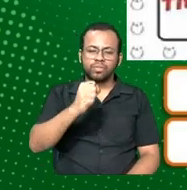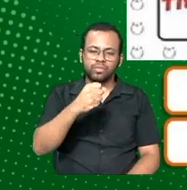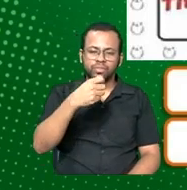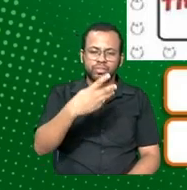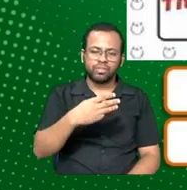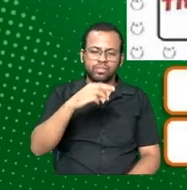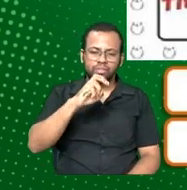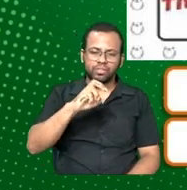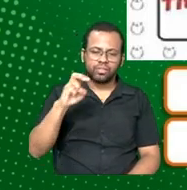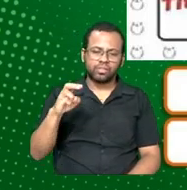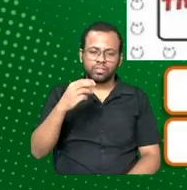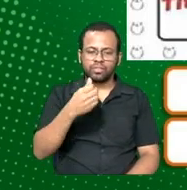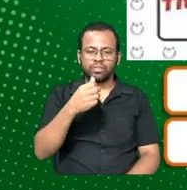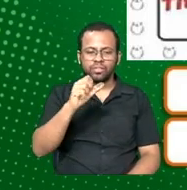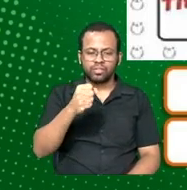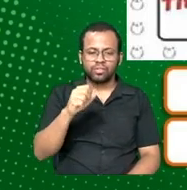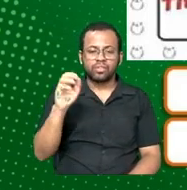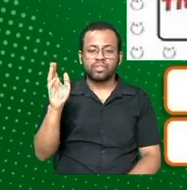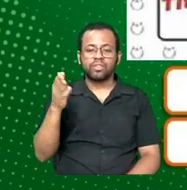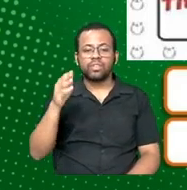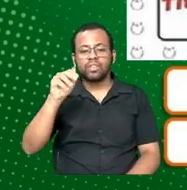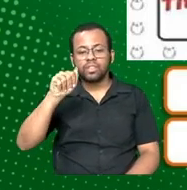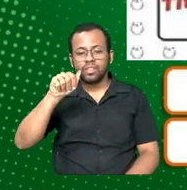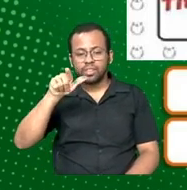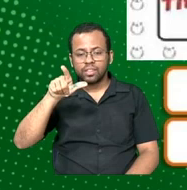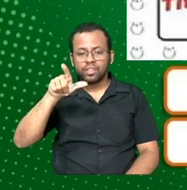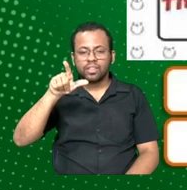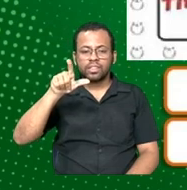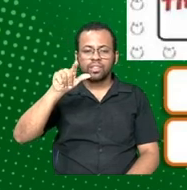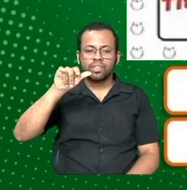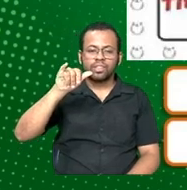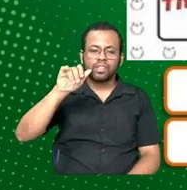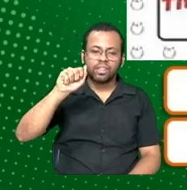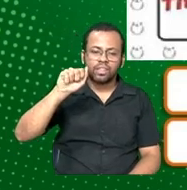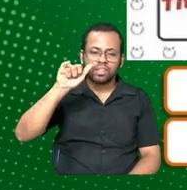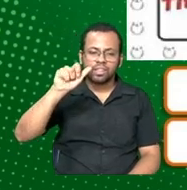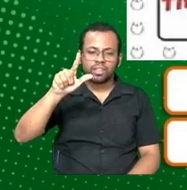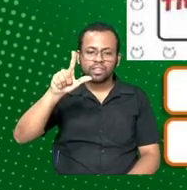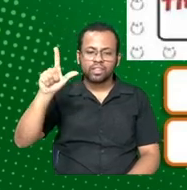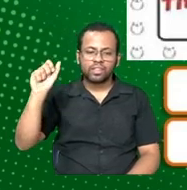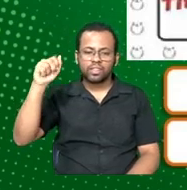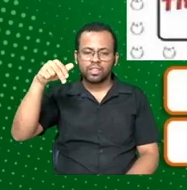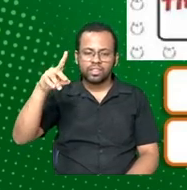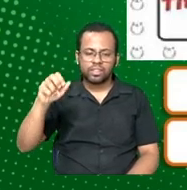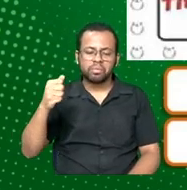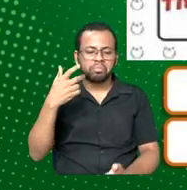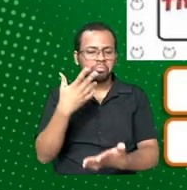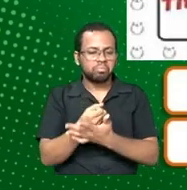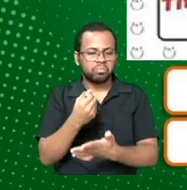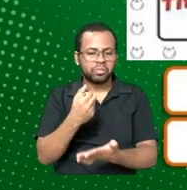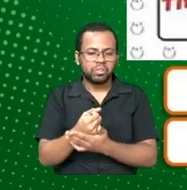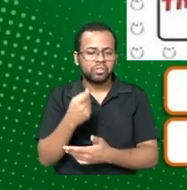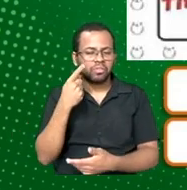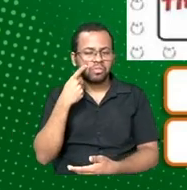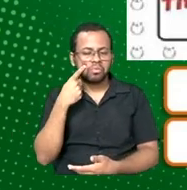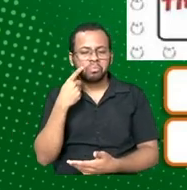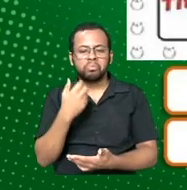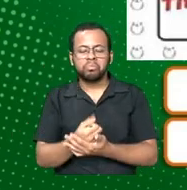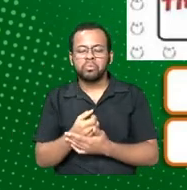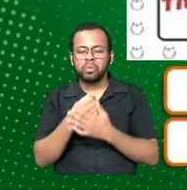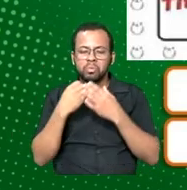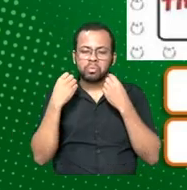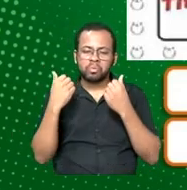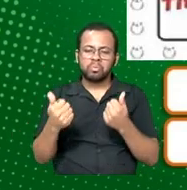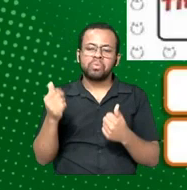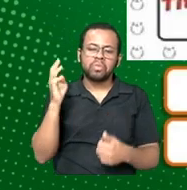835568 a Irlanda foi online ou o nosso aplicativo tapete